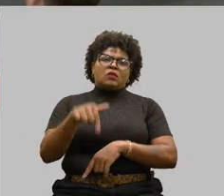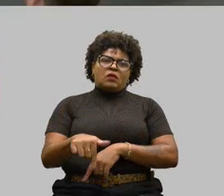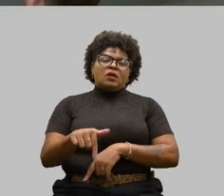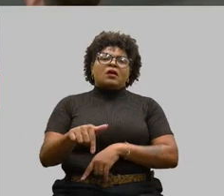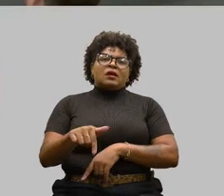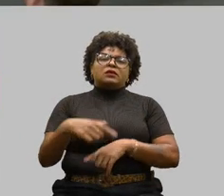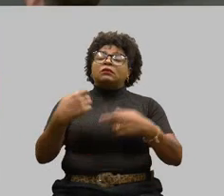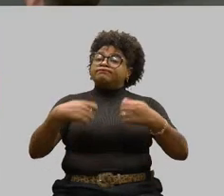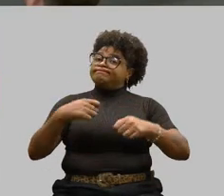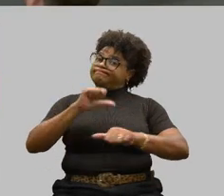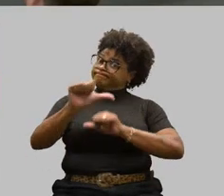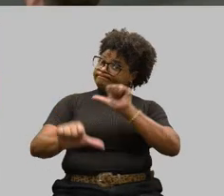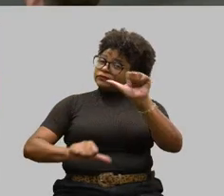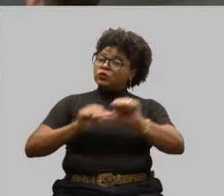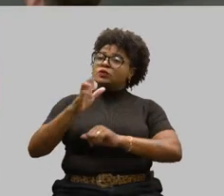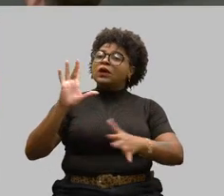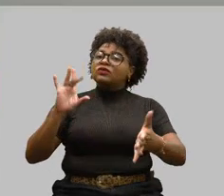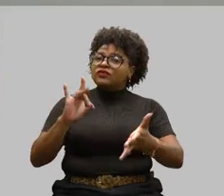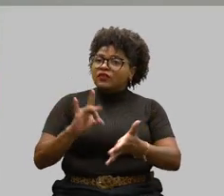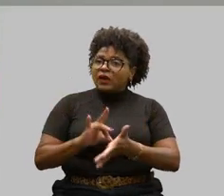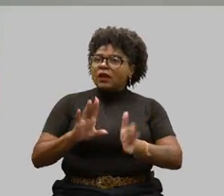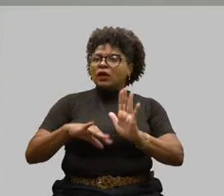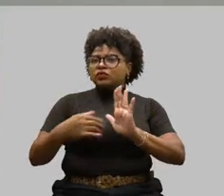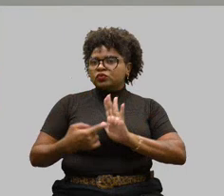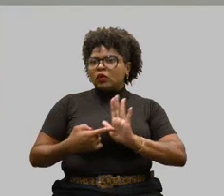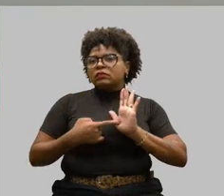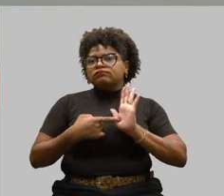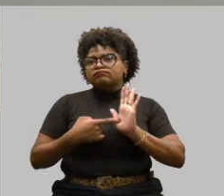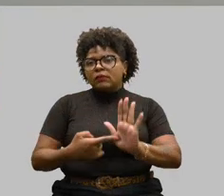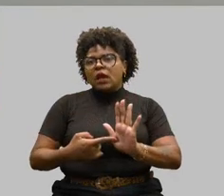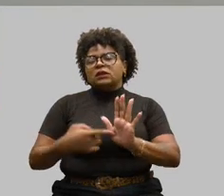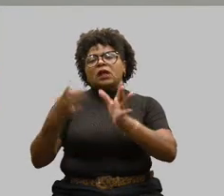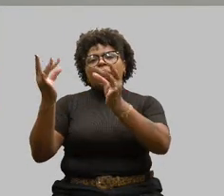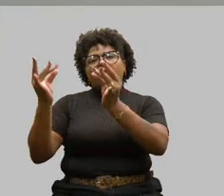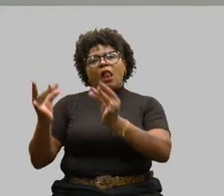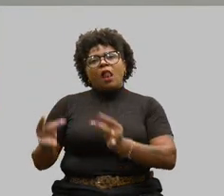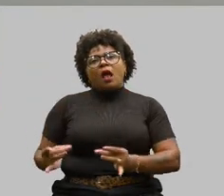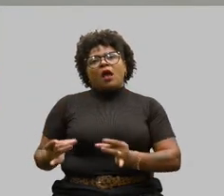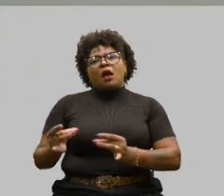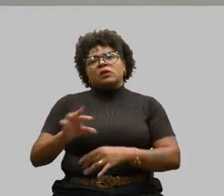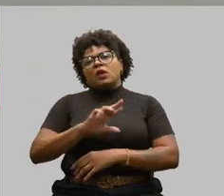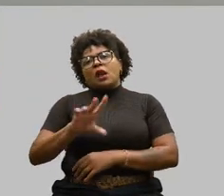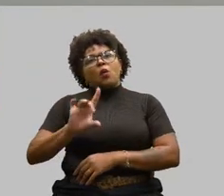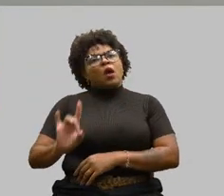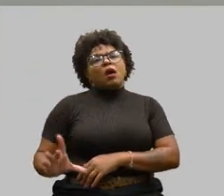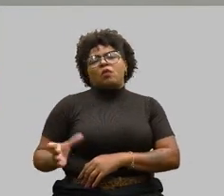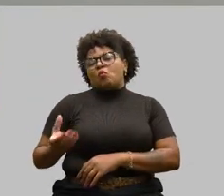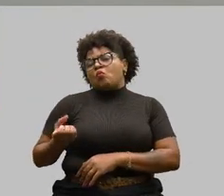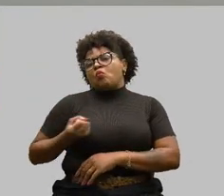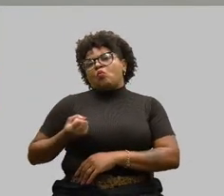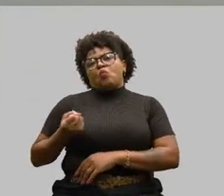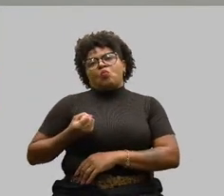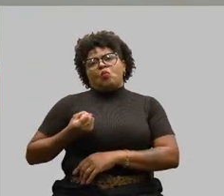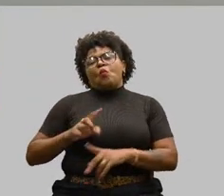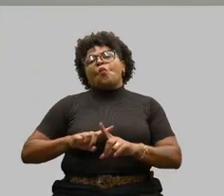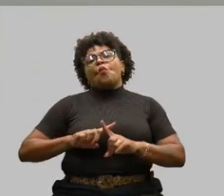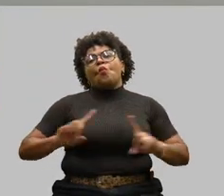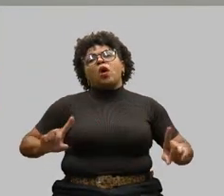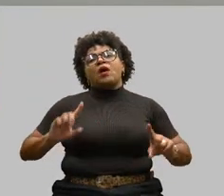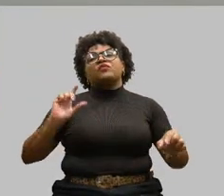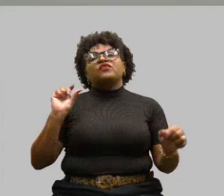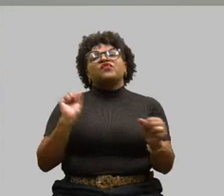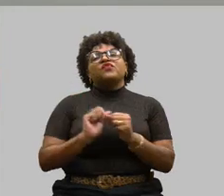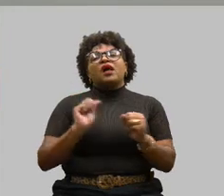o cenário destas estatísticas que esses dados não sejam apenas números mas transformá-los